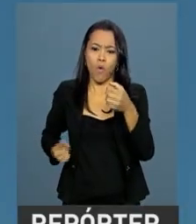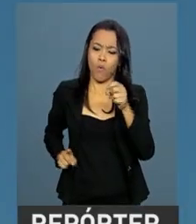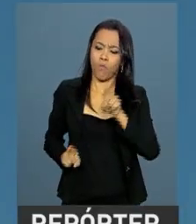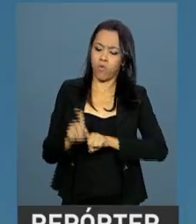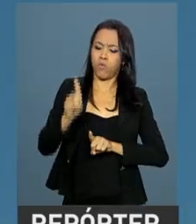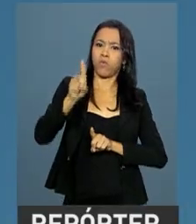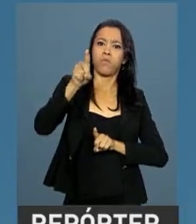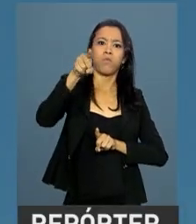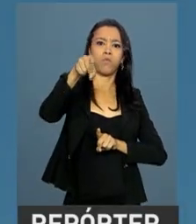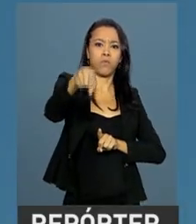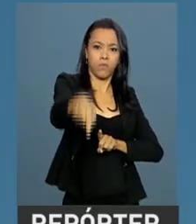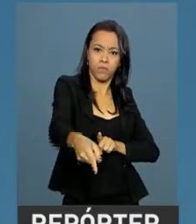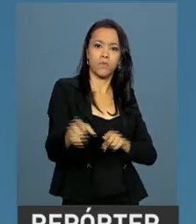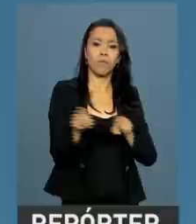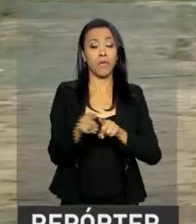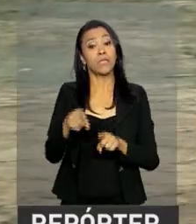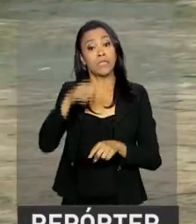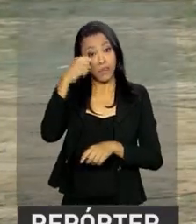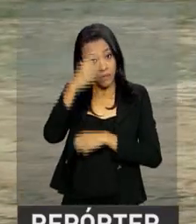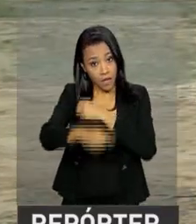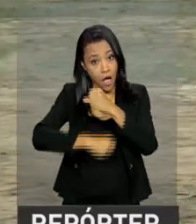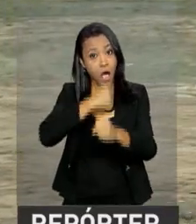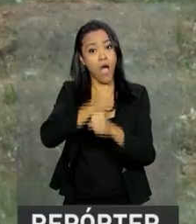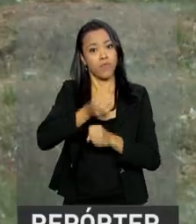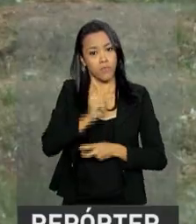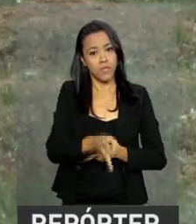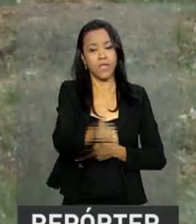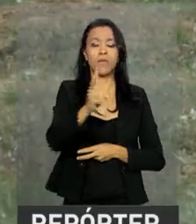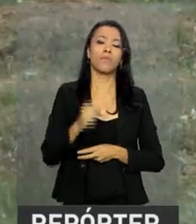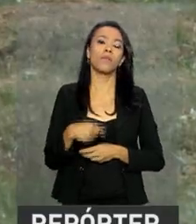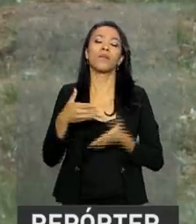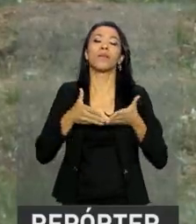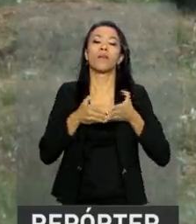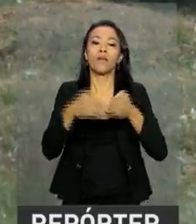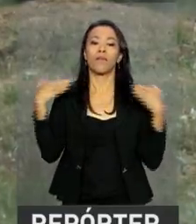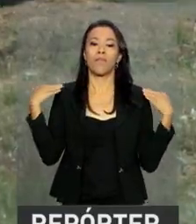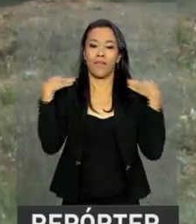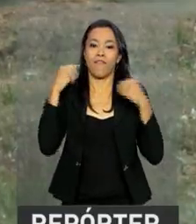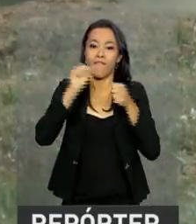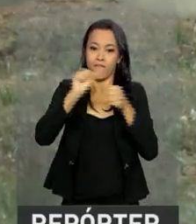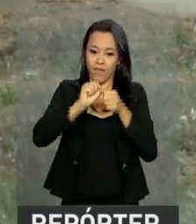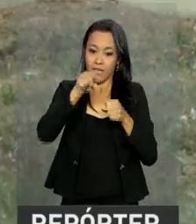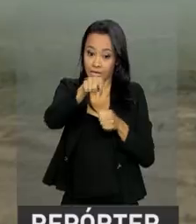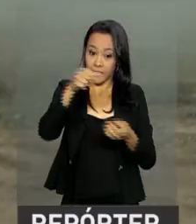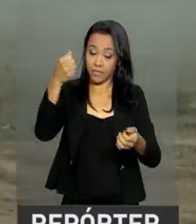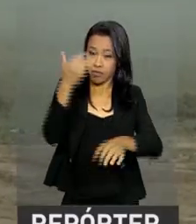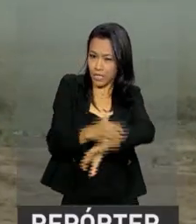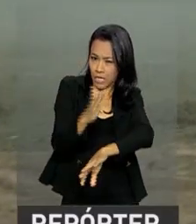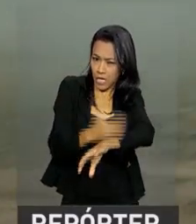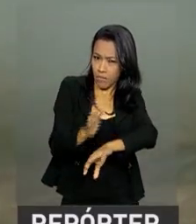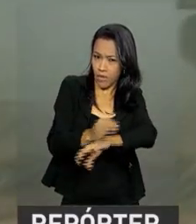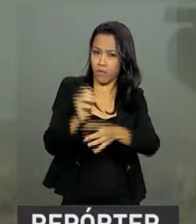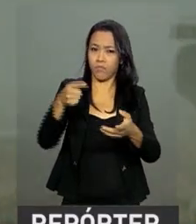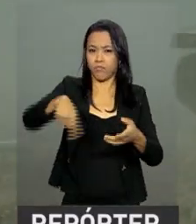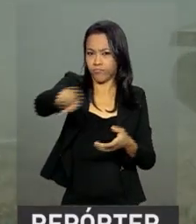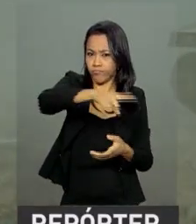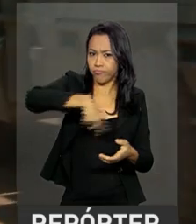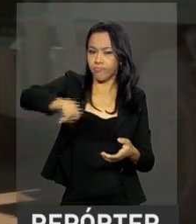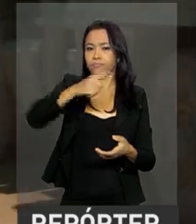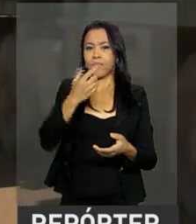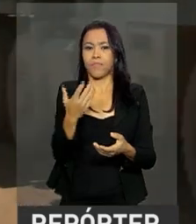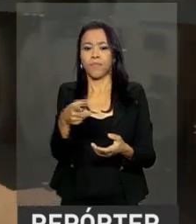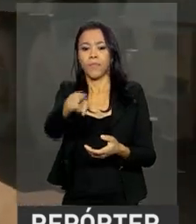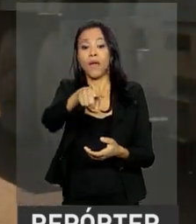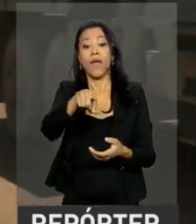diferentes calibres todo ano a Marinha do Brasil realiza a operação Formosa no centro de instruções de